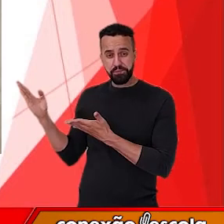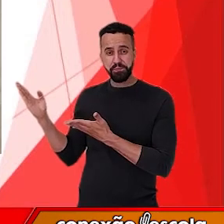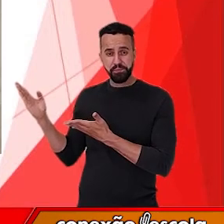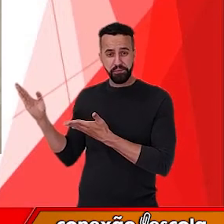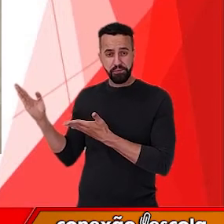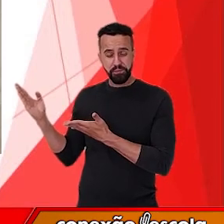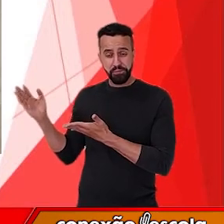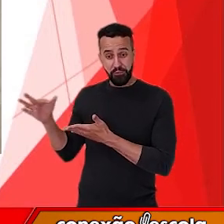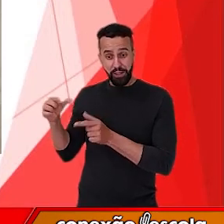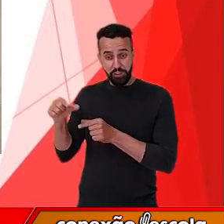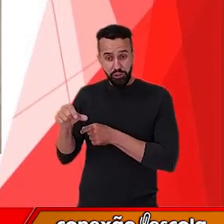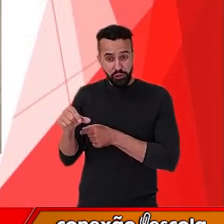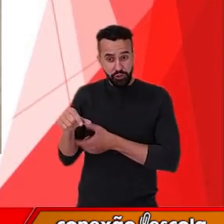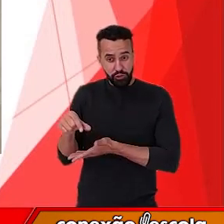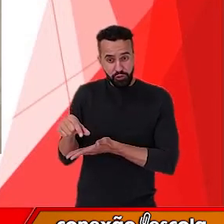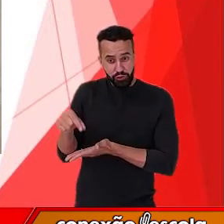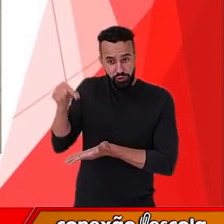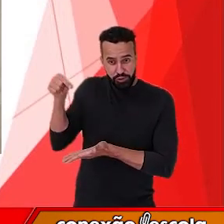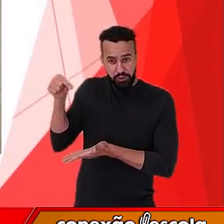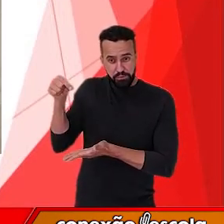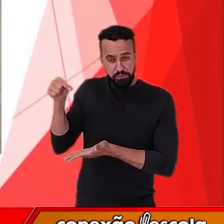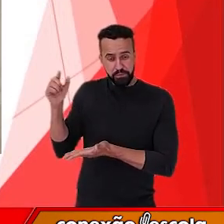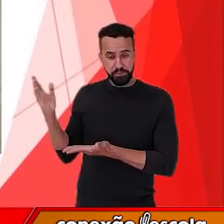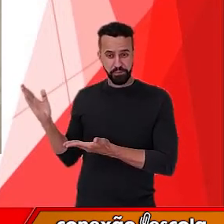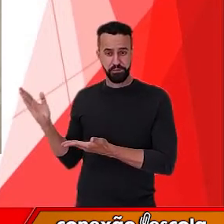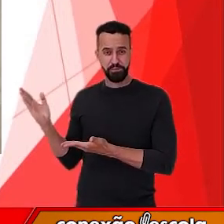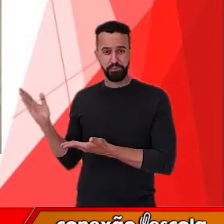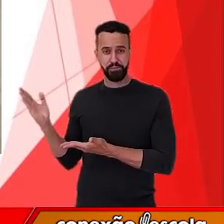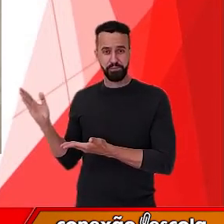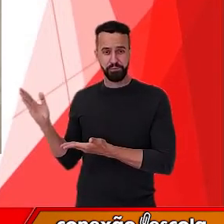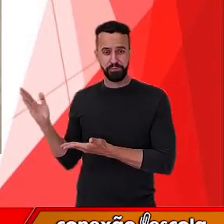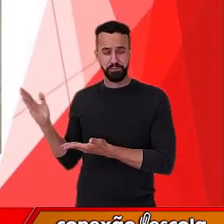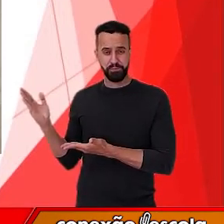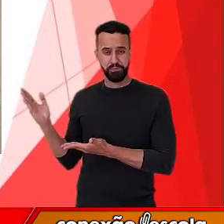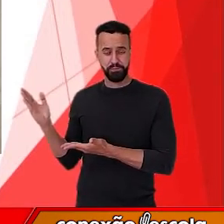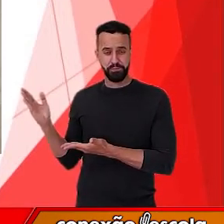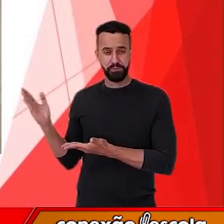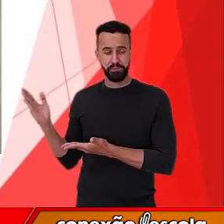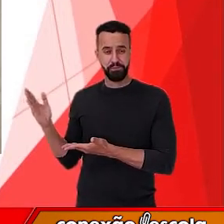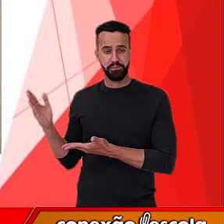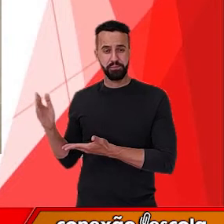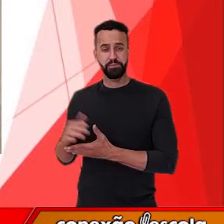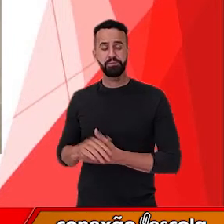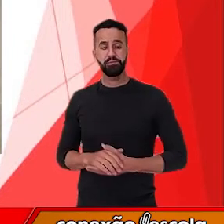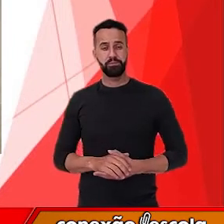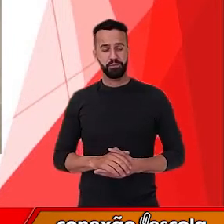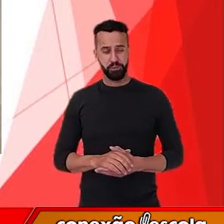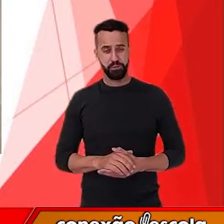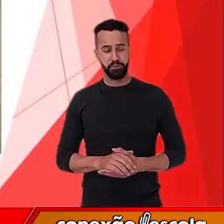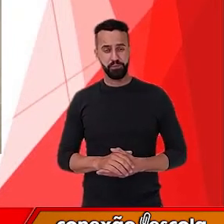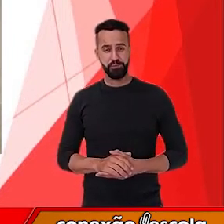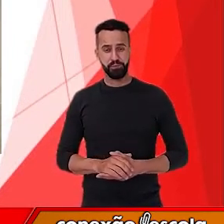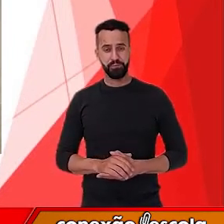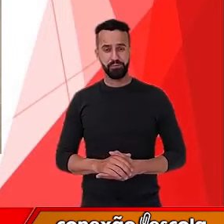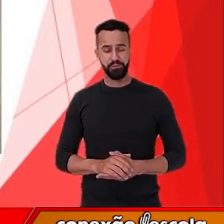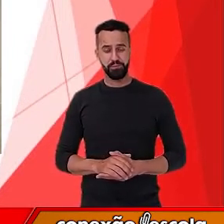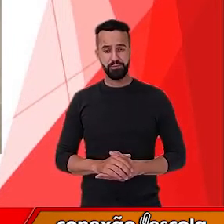está. Então, eu posso vir pela pontinha e puxar ela devagarzinho até ela sair